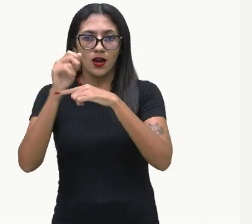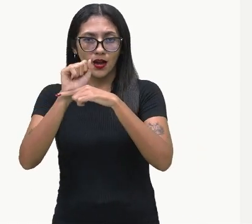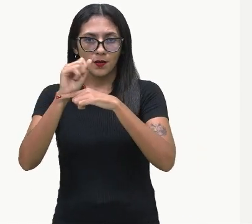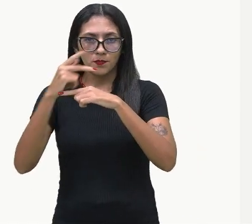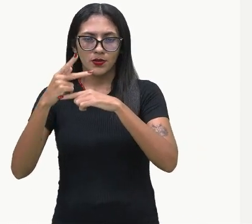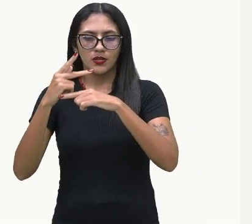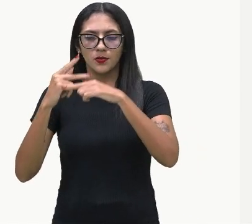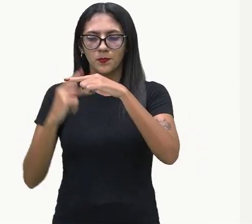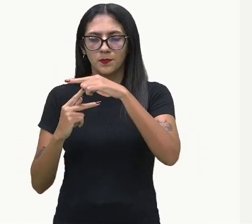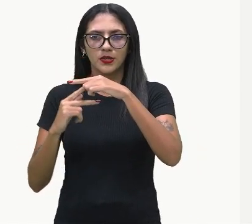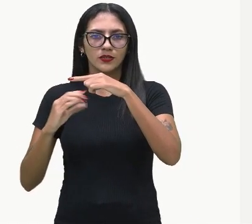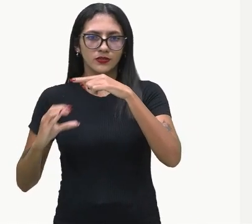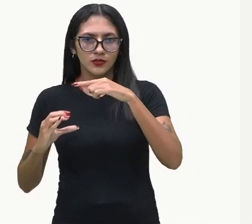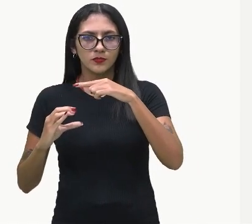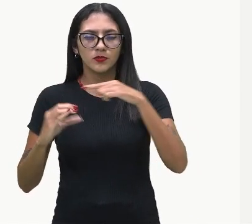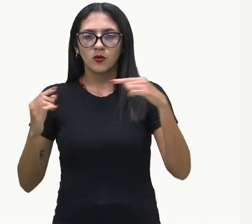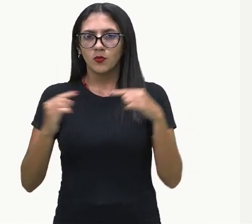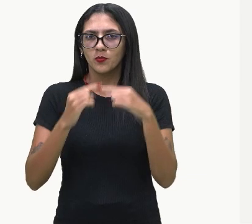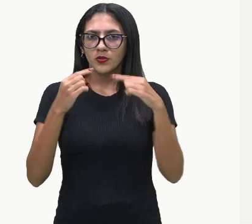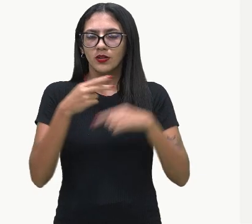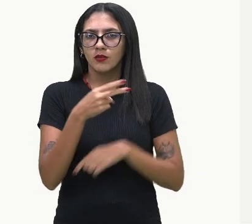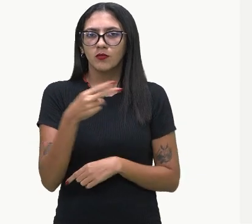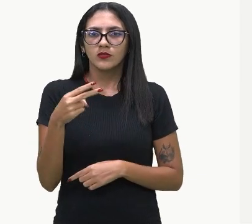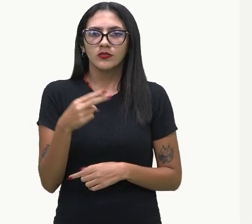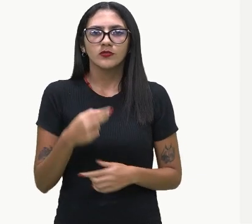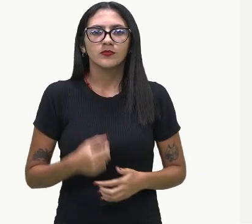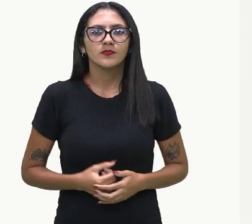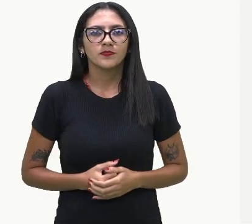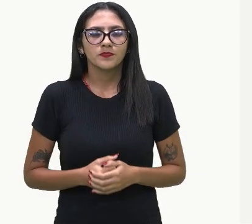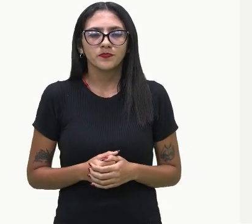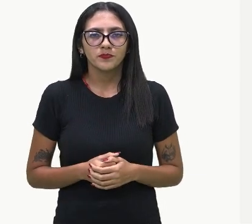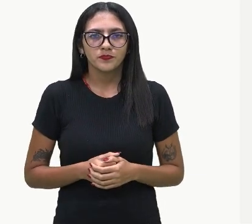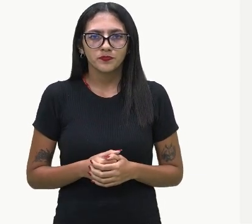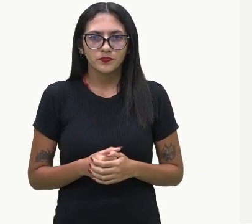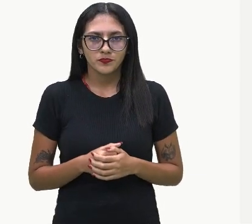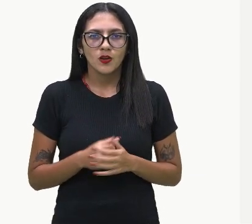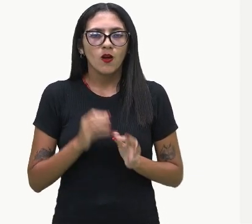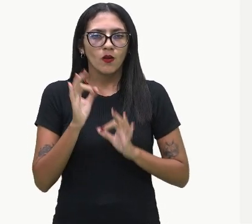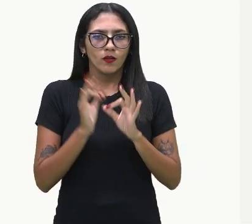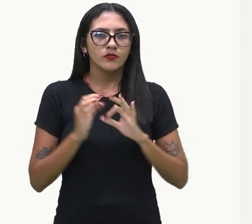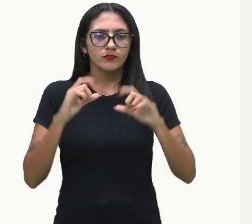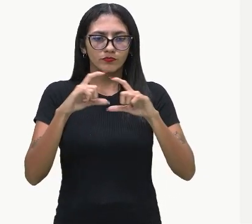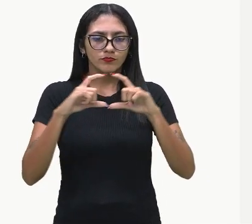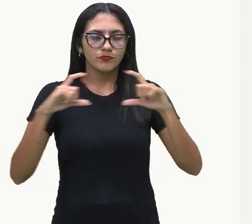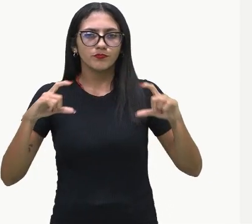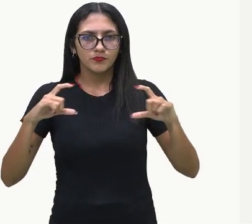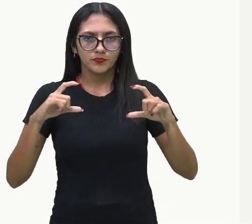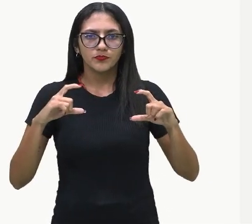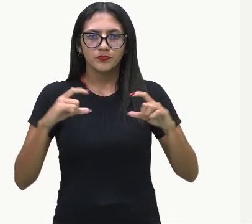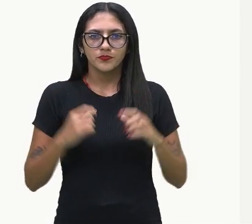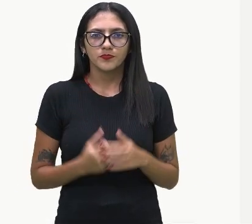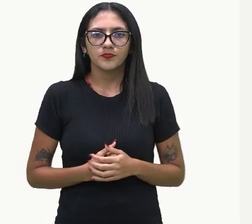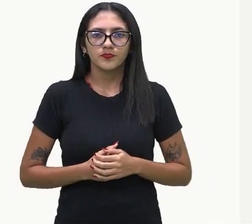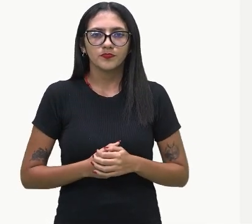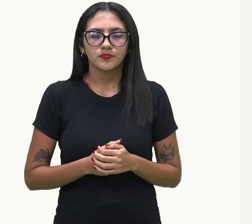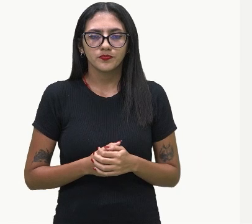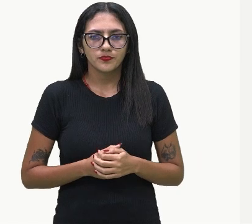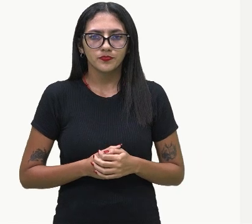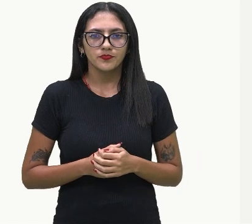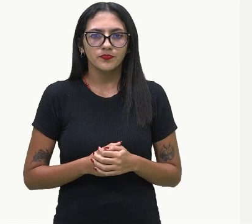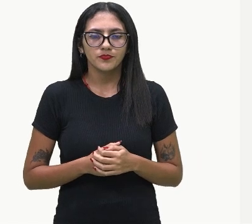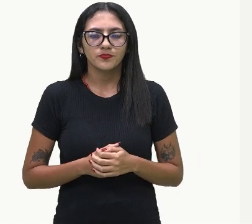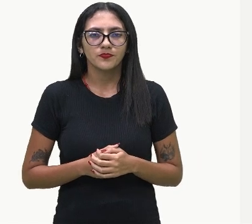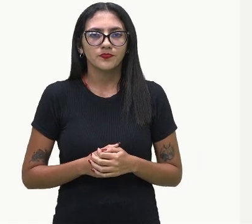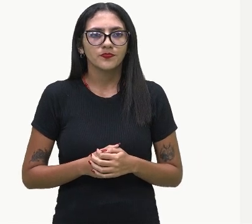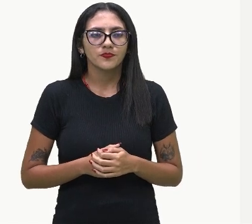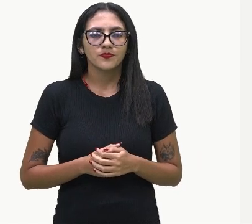para o segundo, fazendo a nossa relação aqui e o nosso teorema de